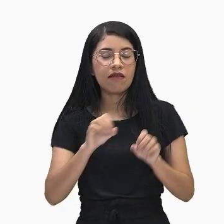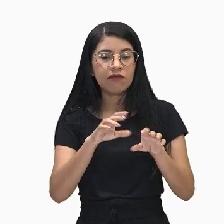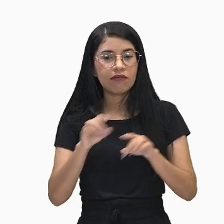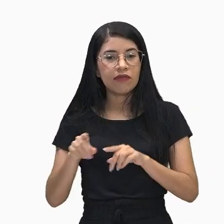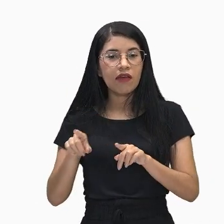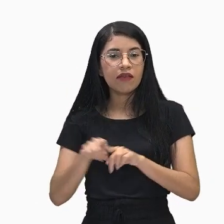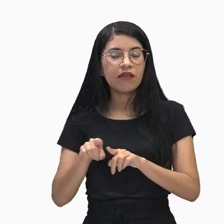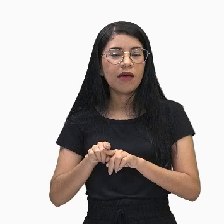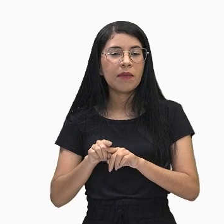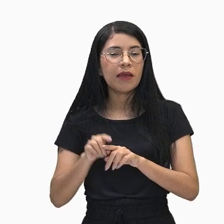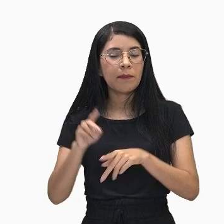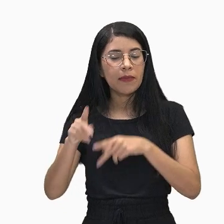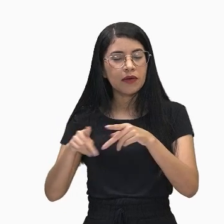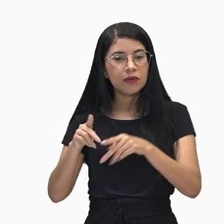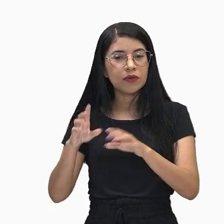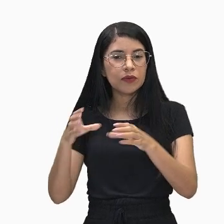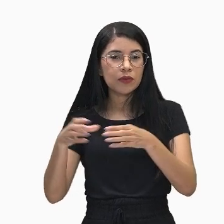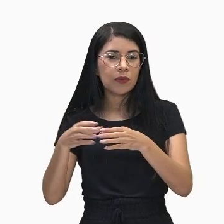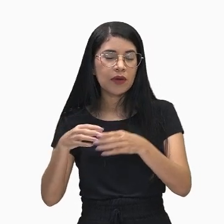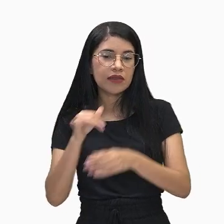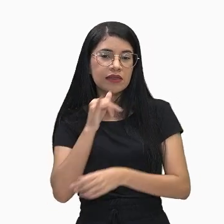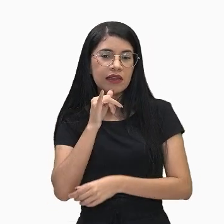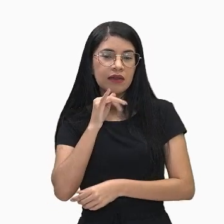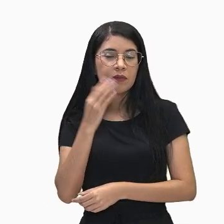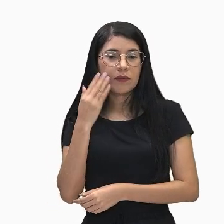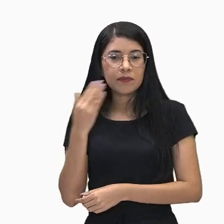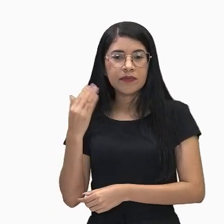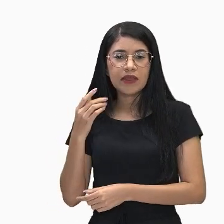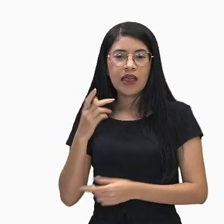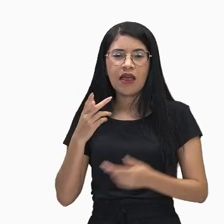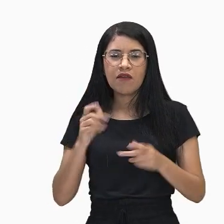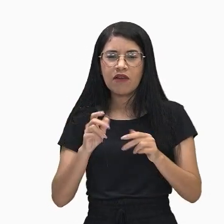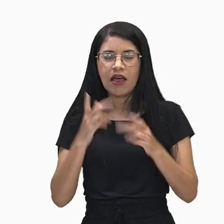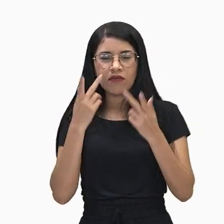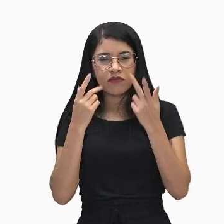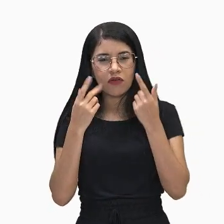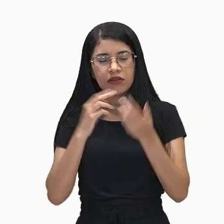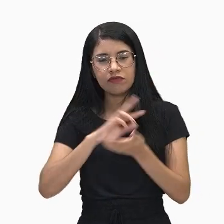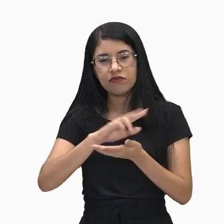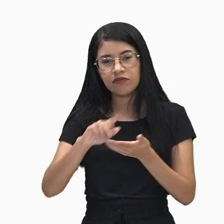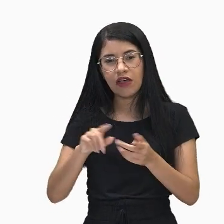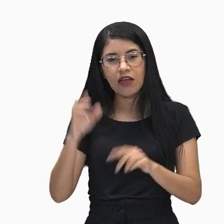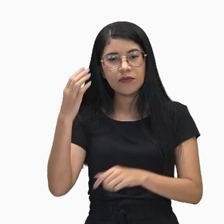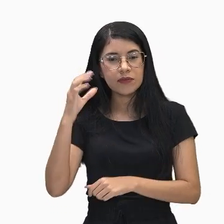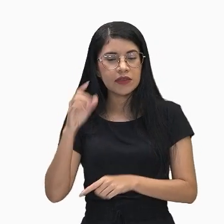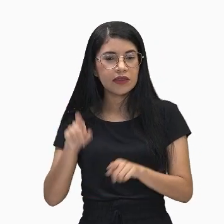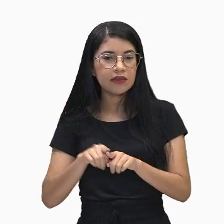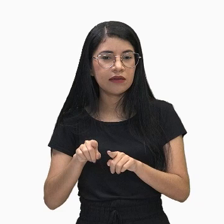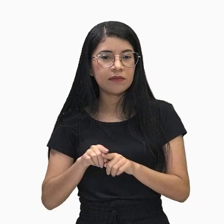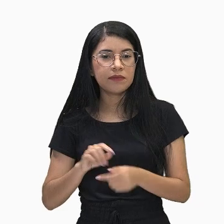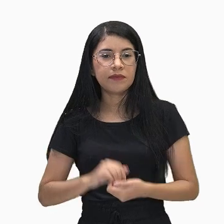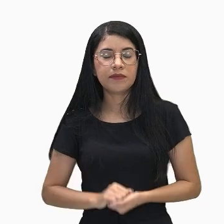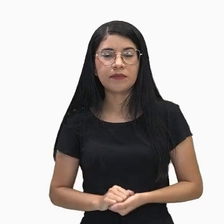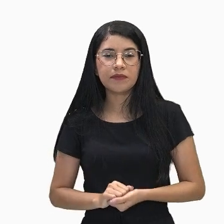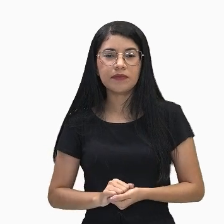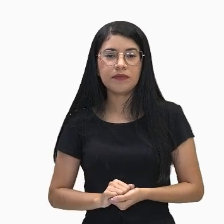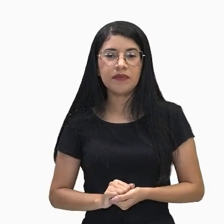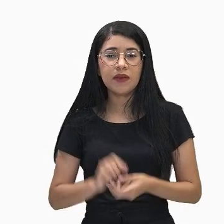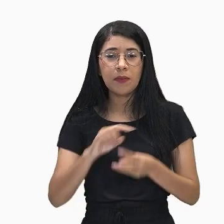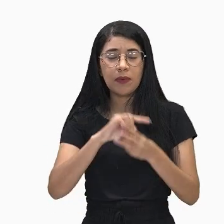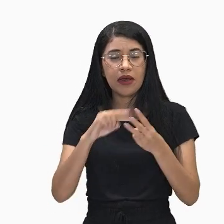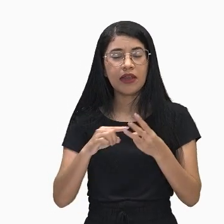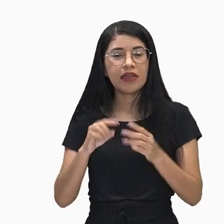educadores, sindicalistas como Charlie Chaplin, Albert Einstein e o também Robert Oppenheim. Esses foram